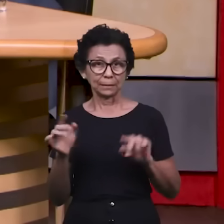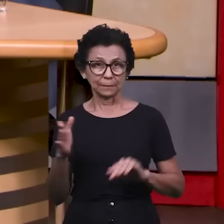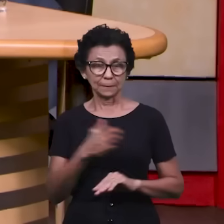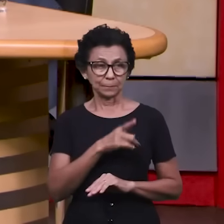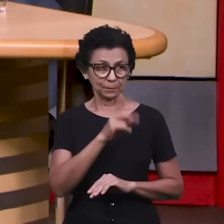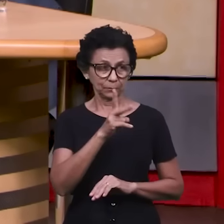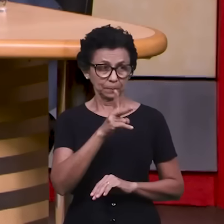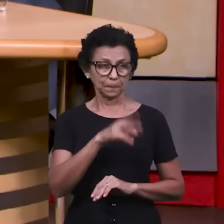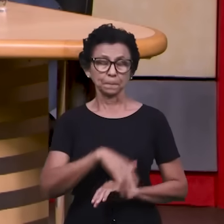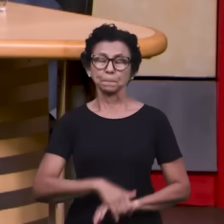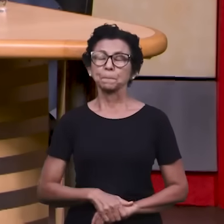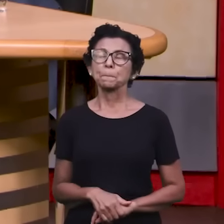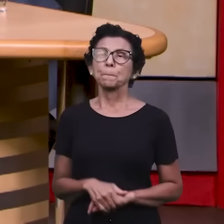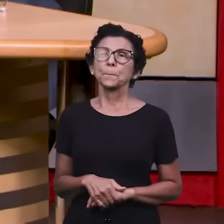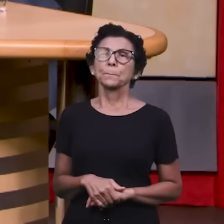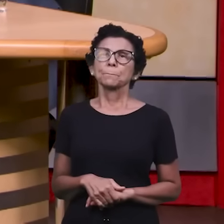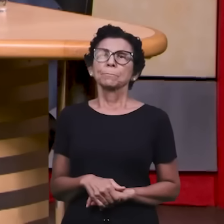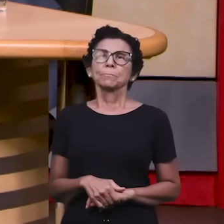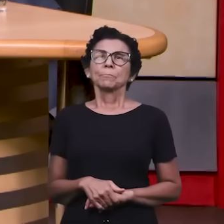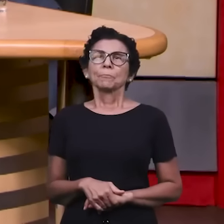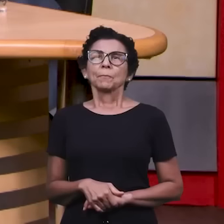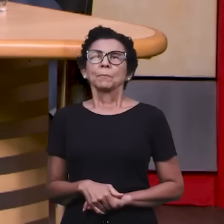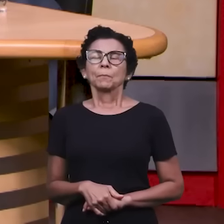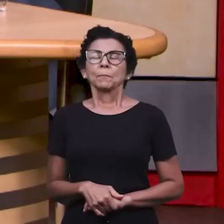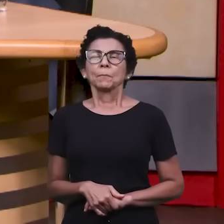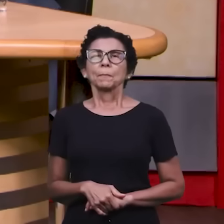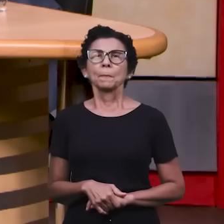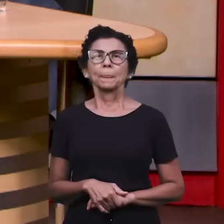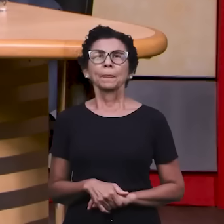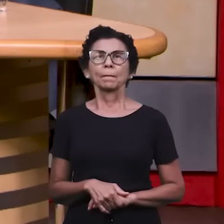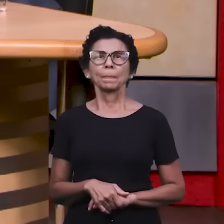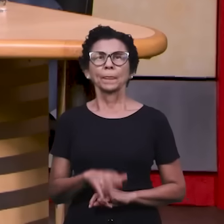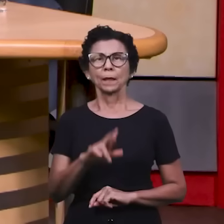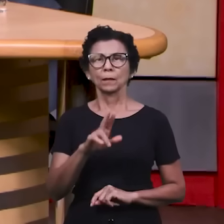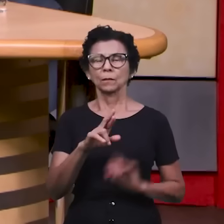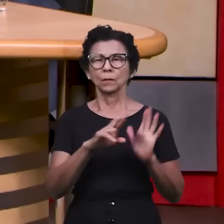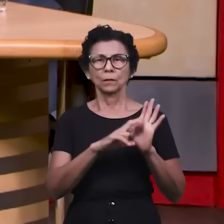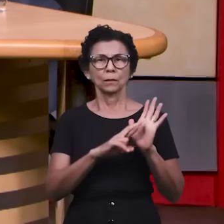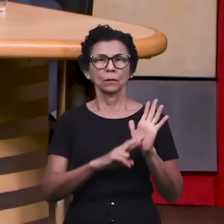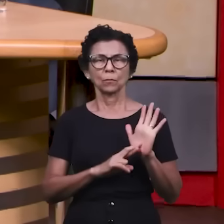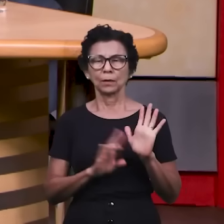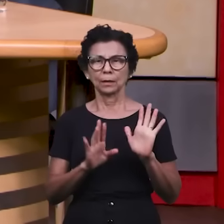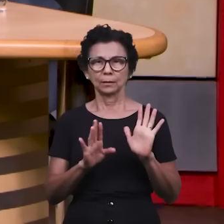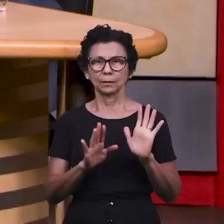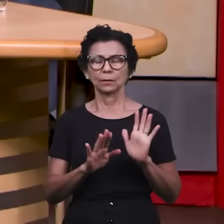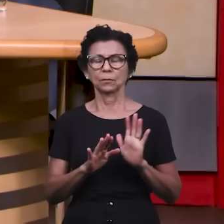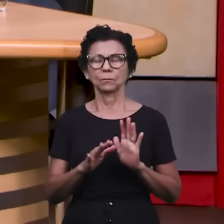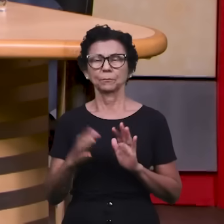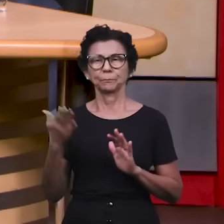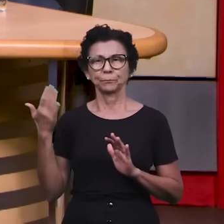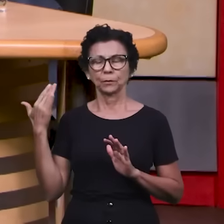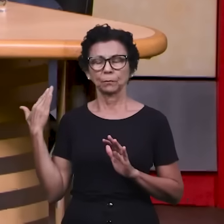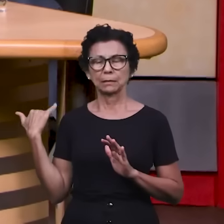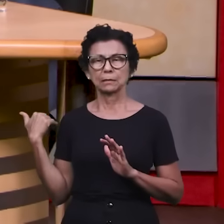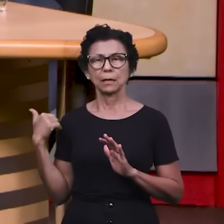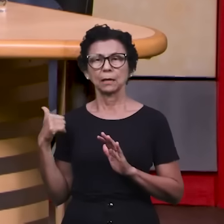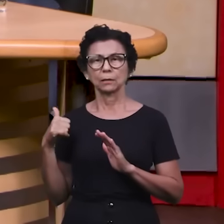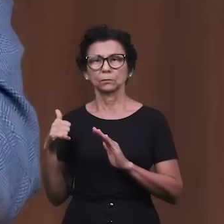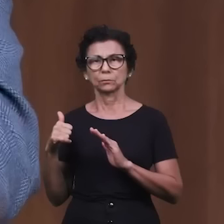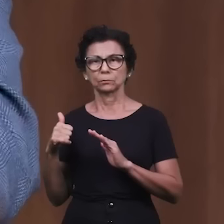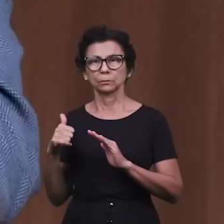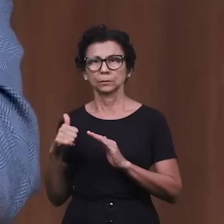parênteses. No início, não é regra, claro, não é uma regra, mas